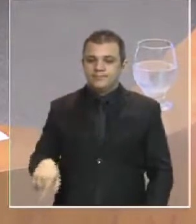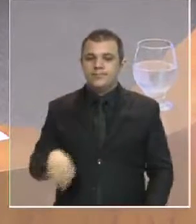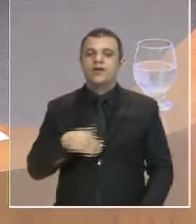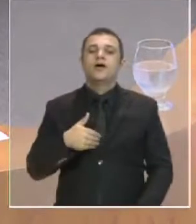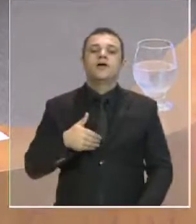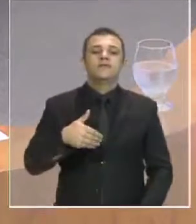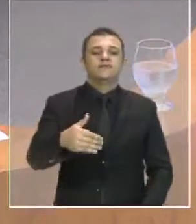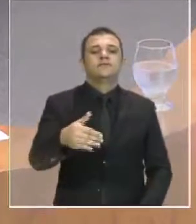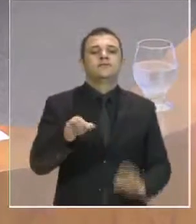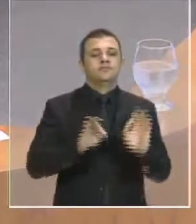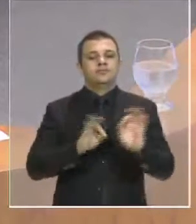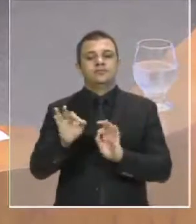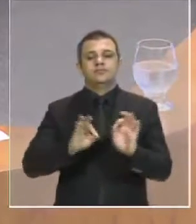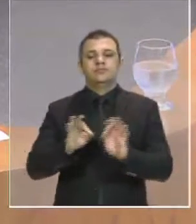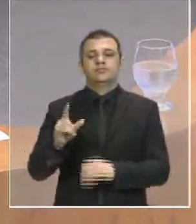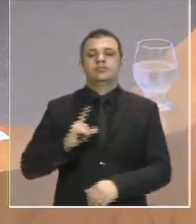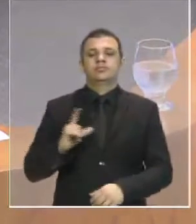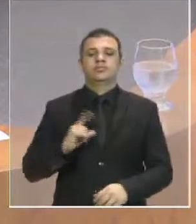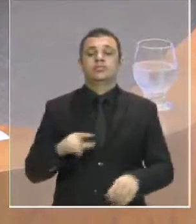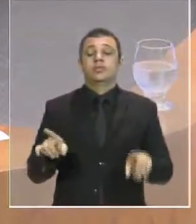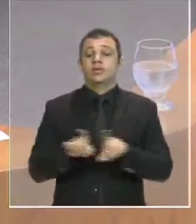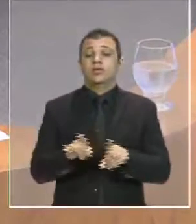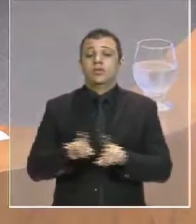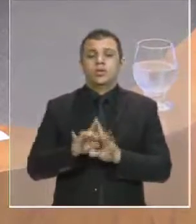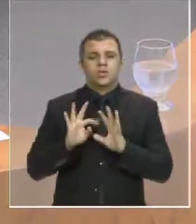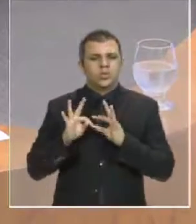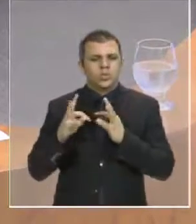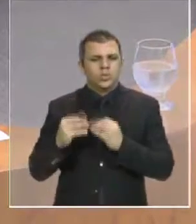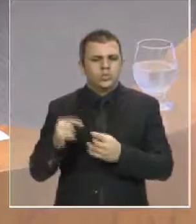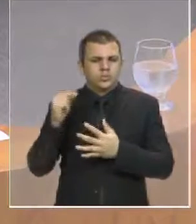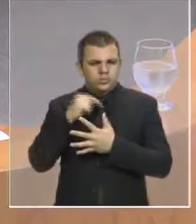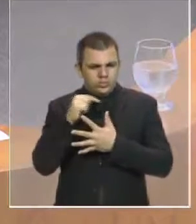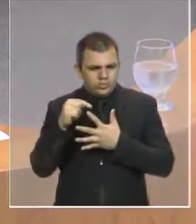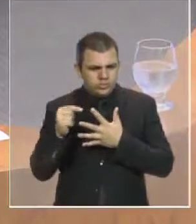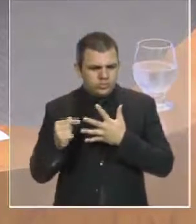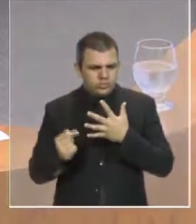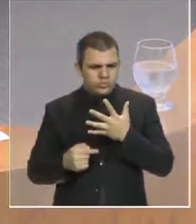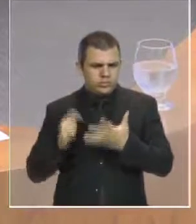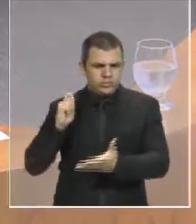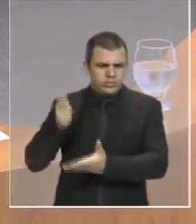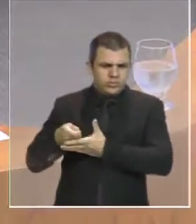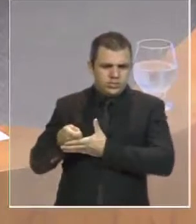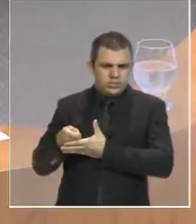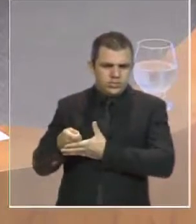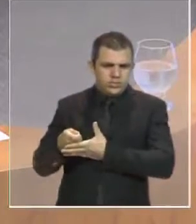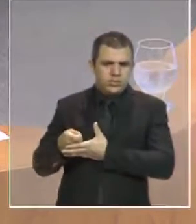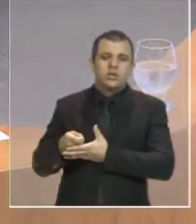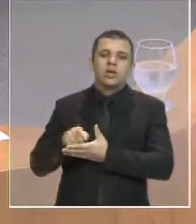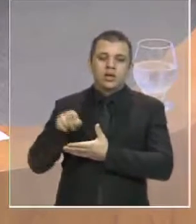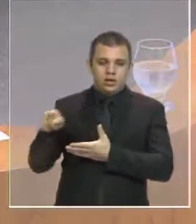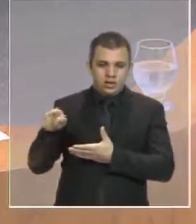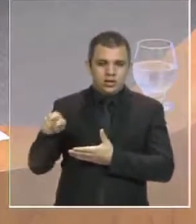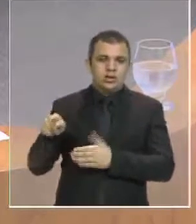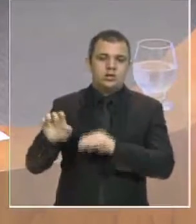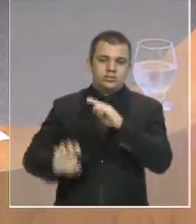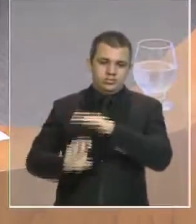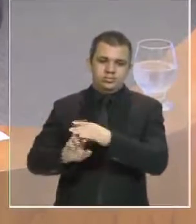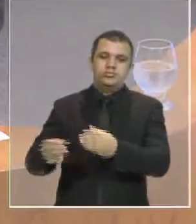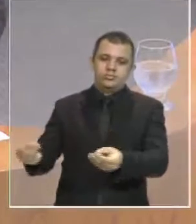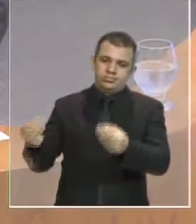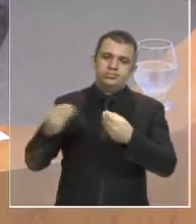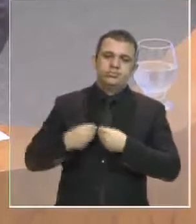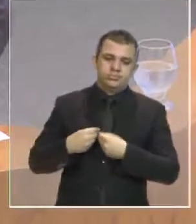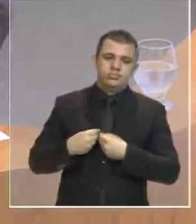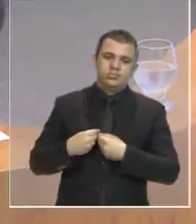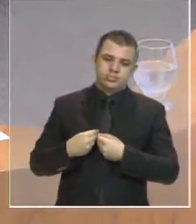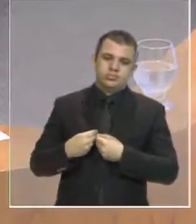E outra, todos os itens que foram pagos foram entregues. Não há o que